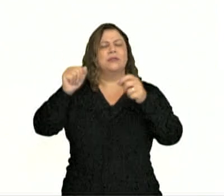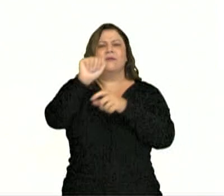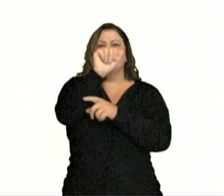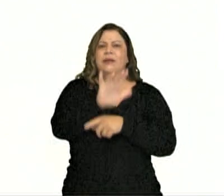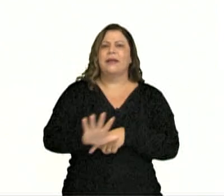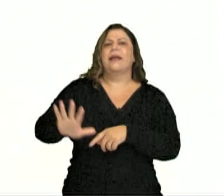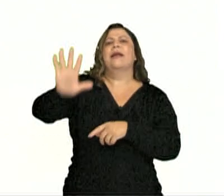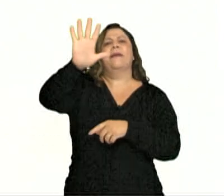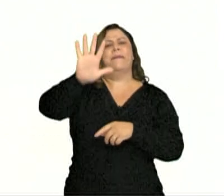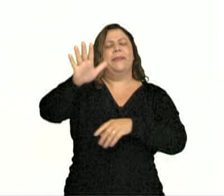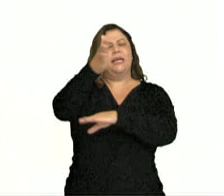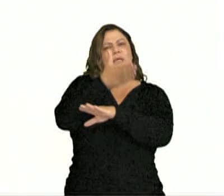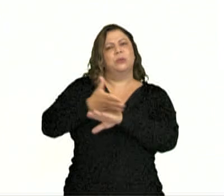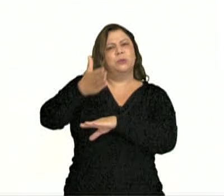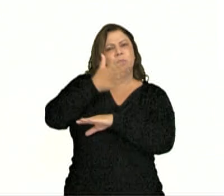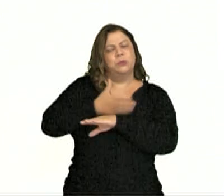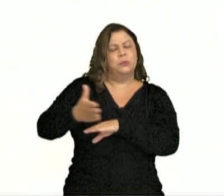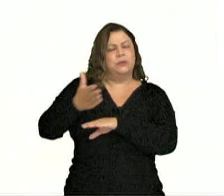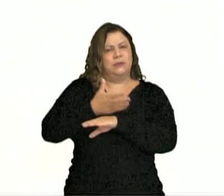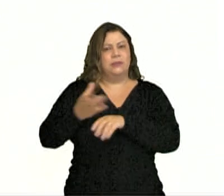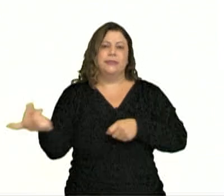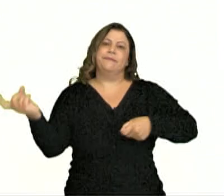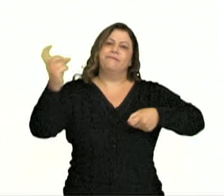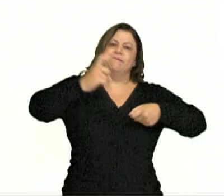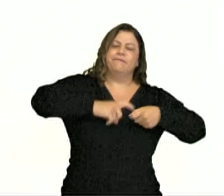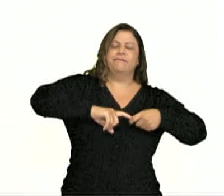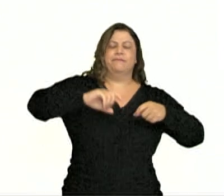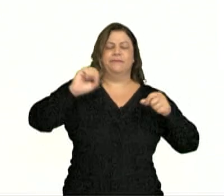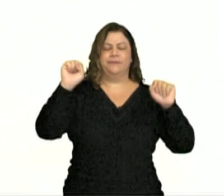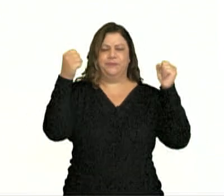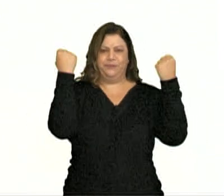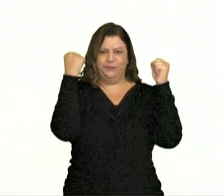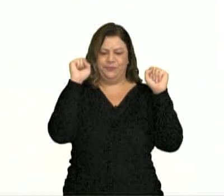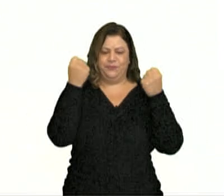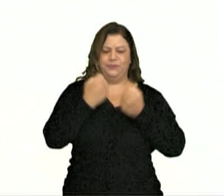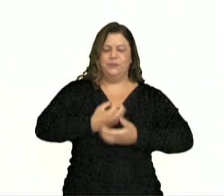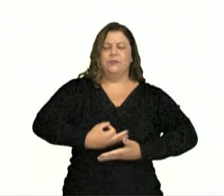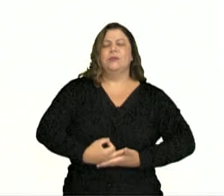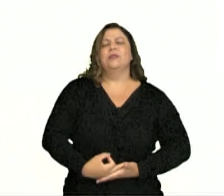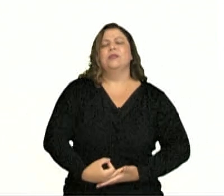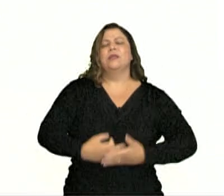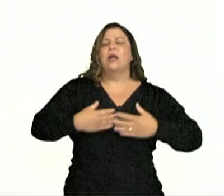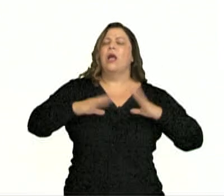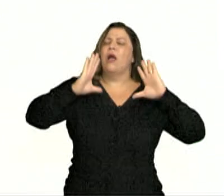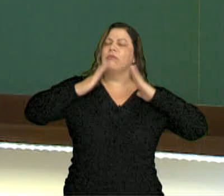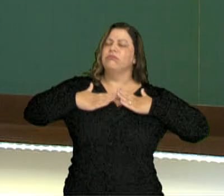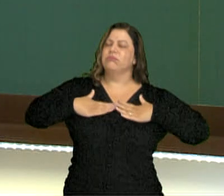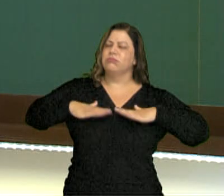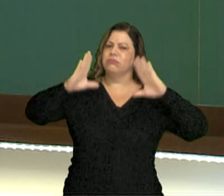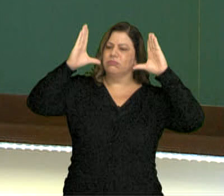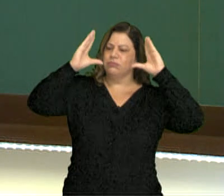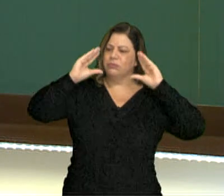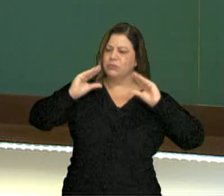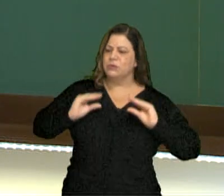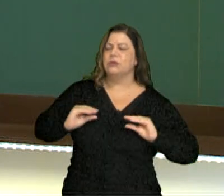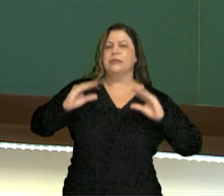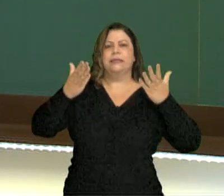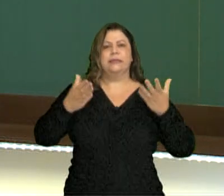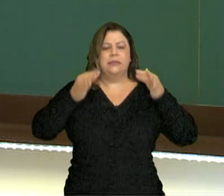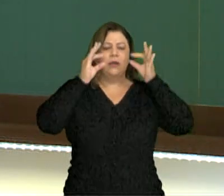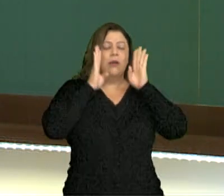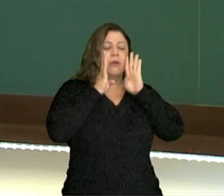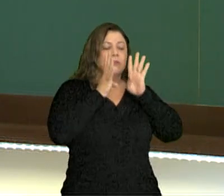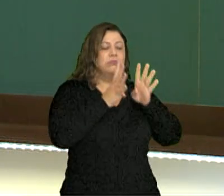então, são técnicas voltadas para o alongamento, o relaxamento, a concentração e com isso